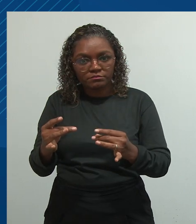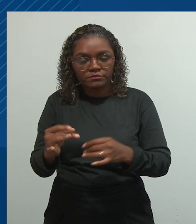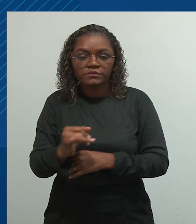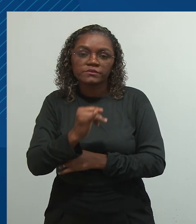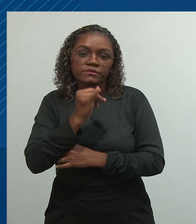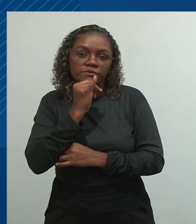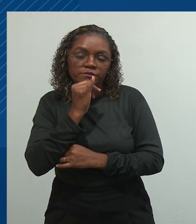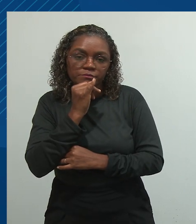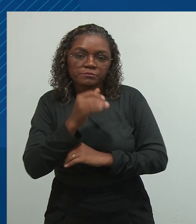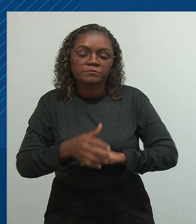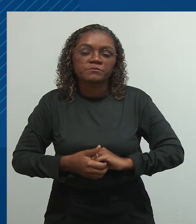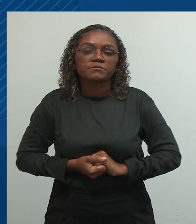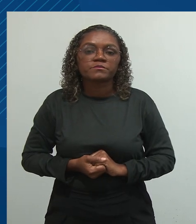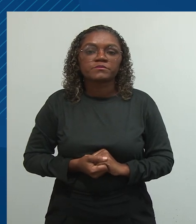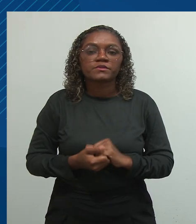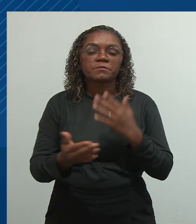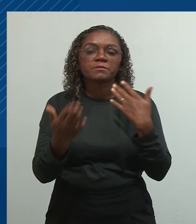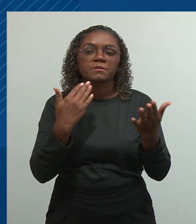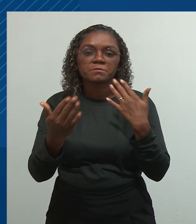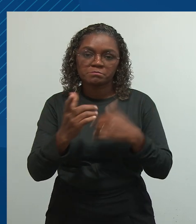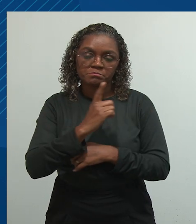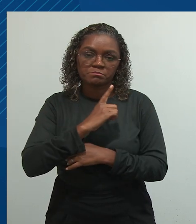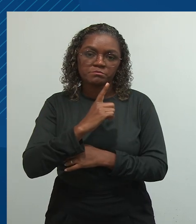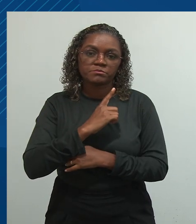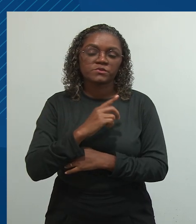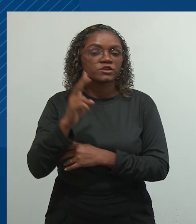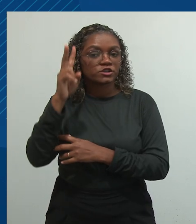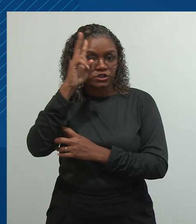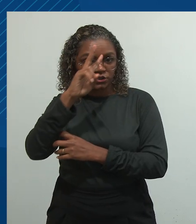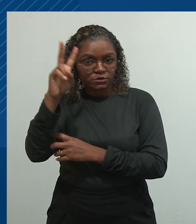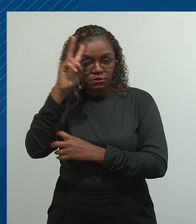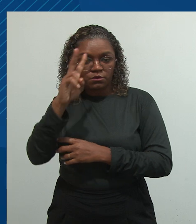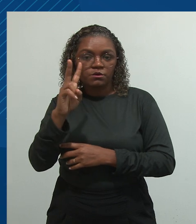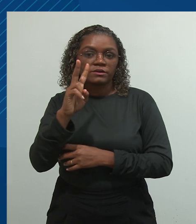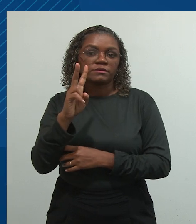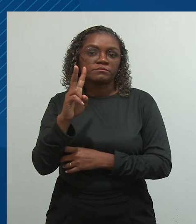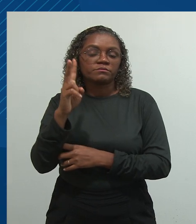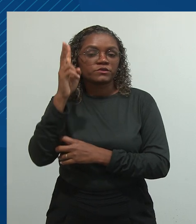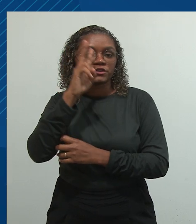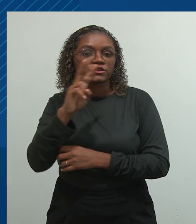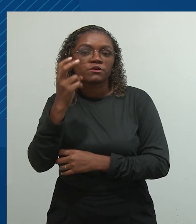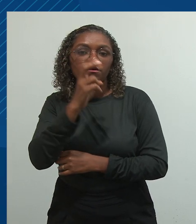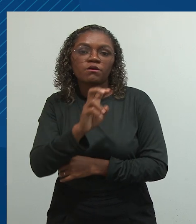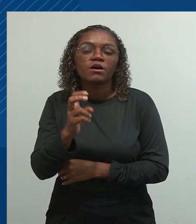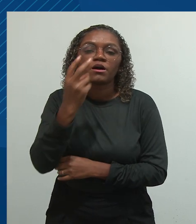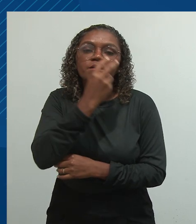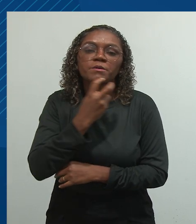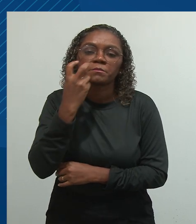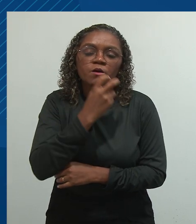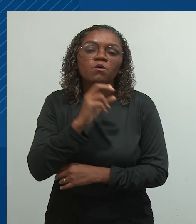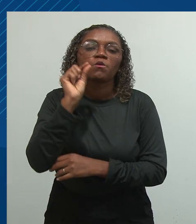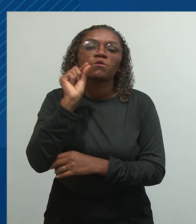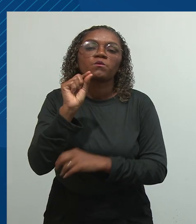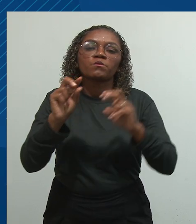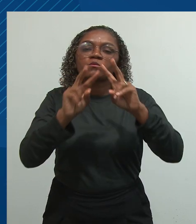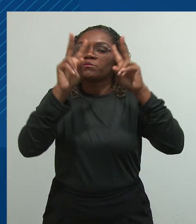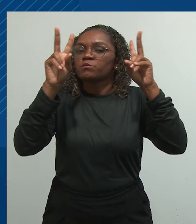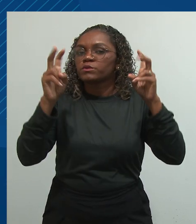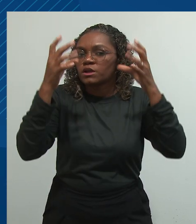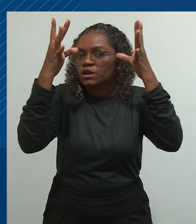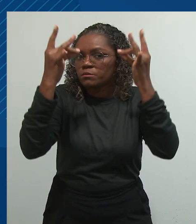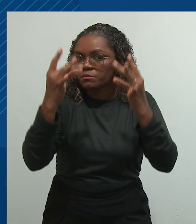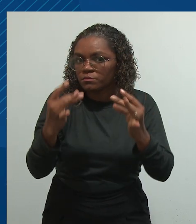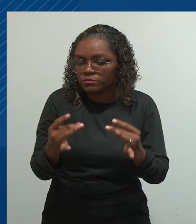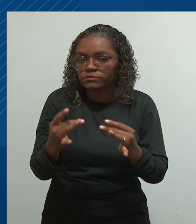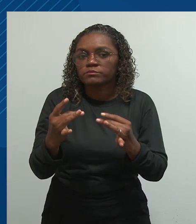história oral. Existe um grande debate, porque na história oral existe uma escola da história oral que pensa assim, por exemplo, a descrição